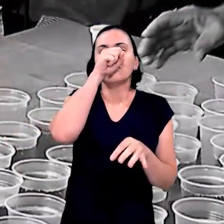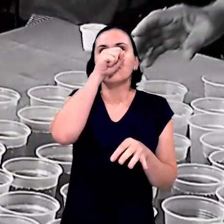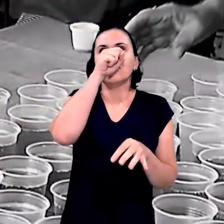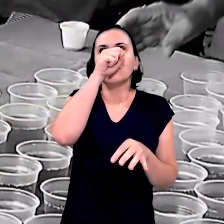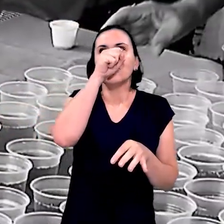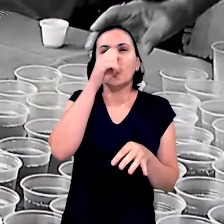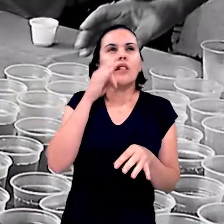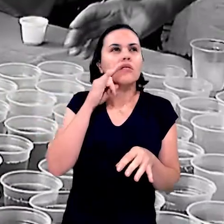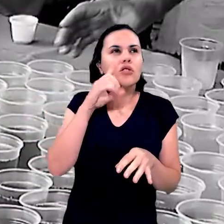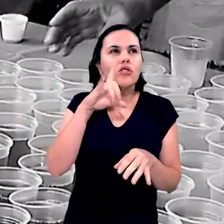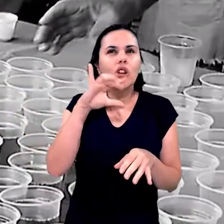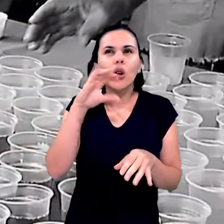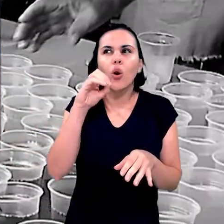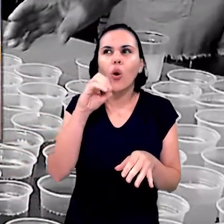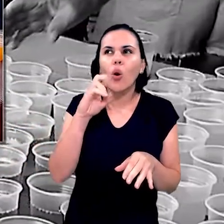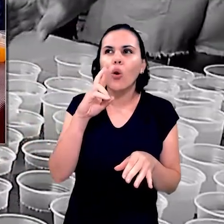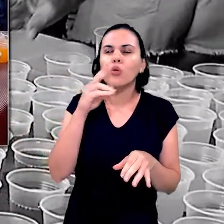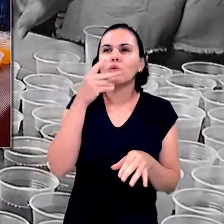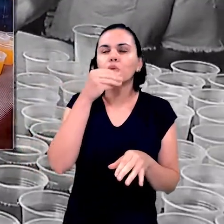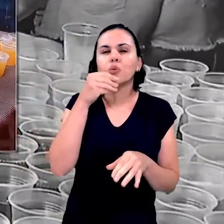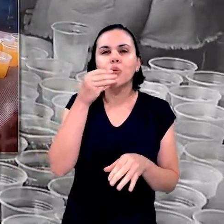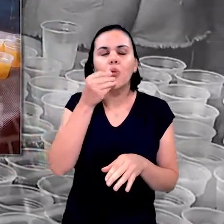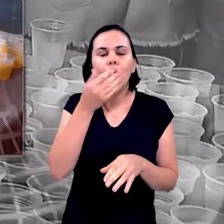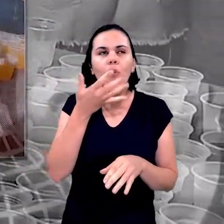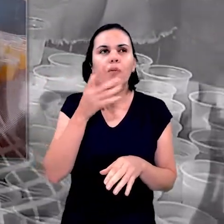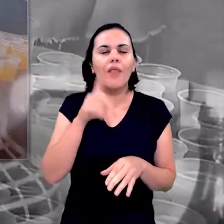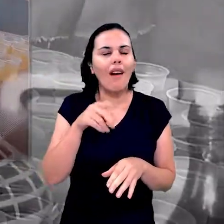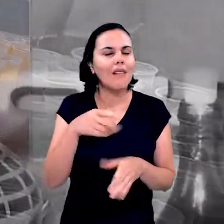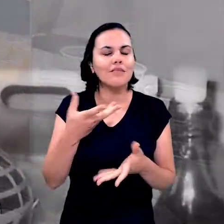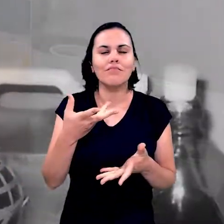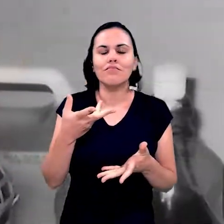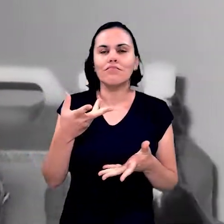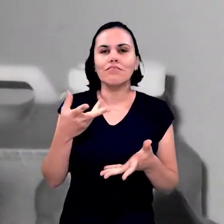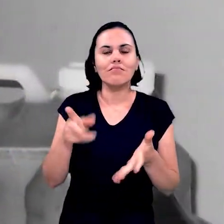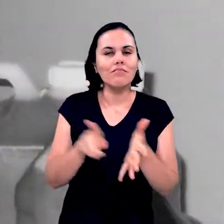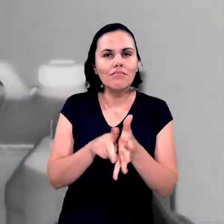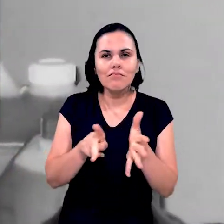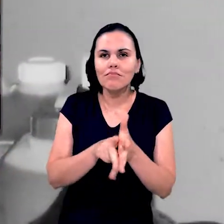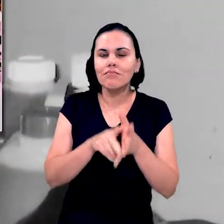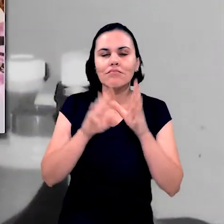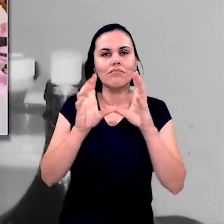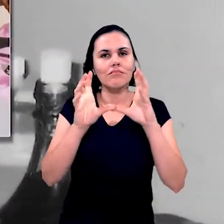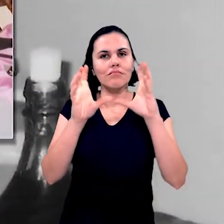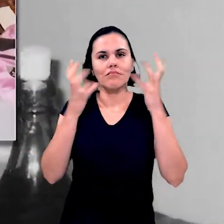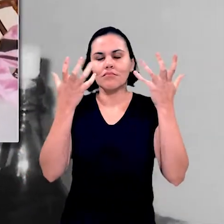o cheiro do licor e o gosto do licor. É realmente uma coisa